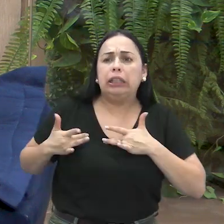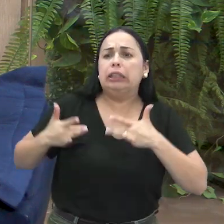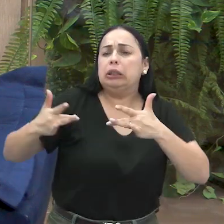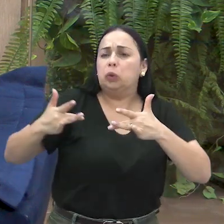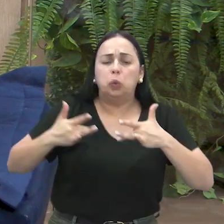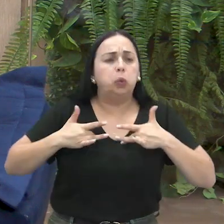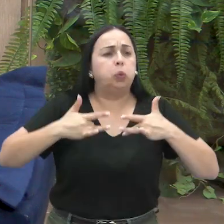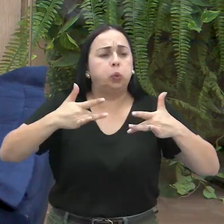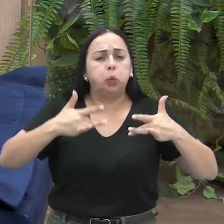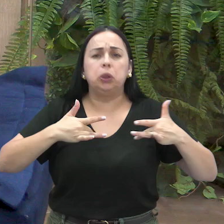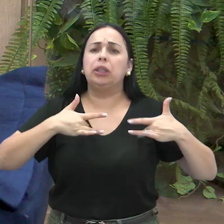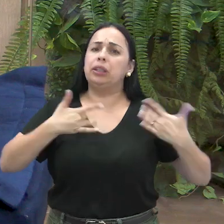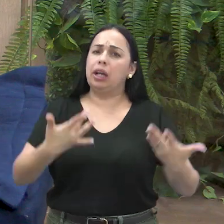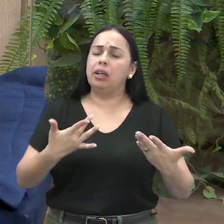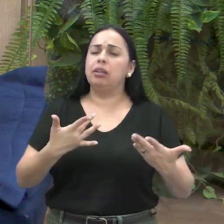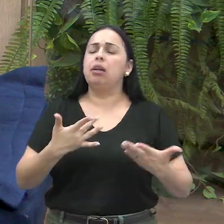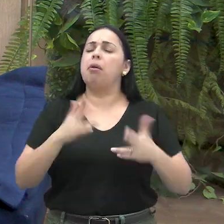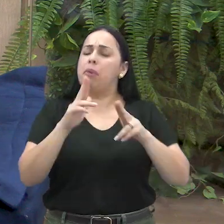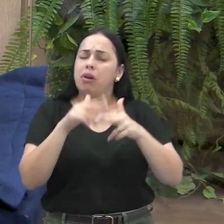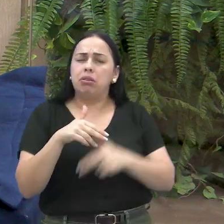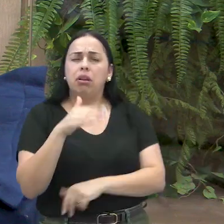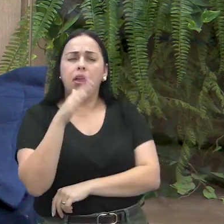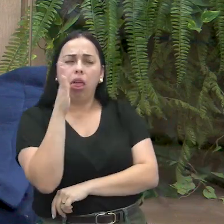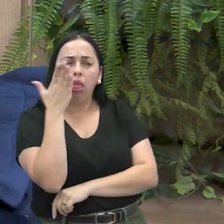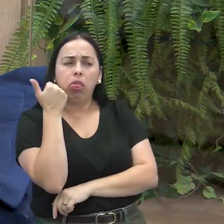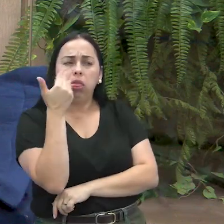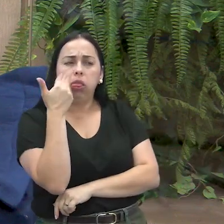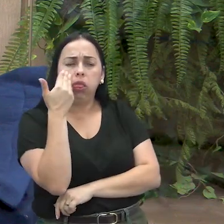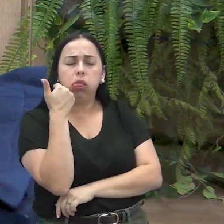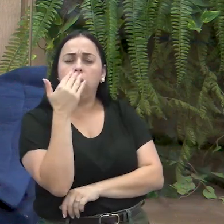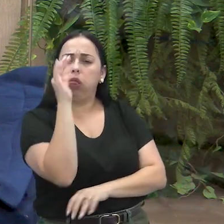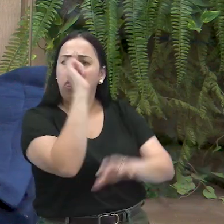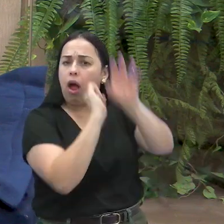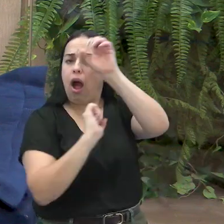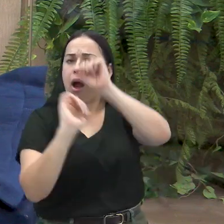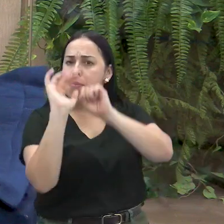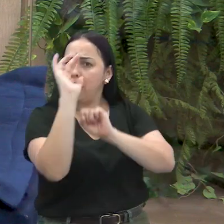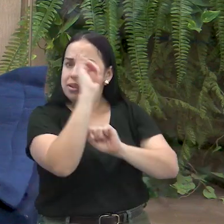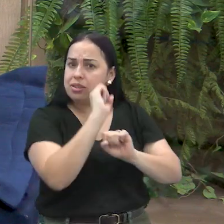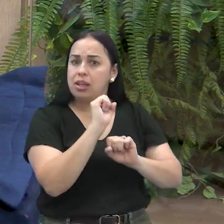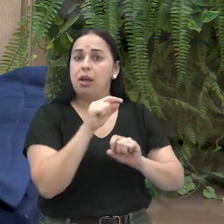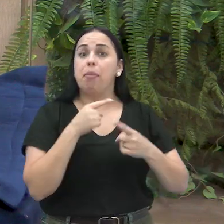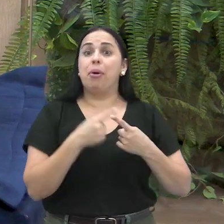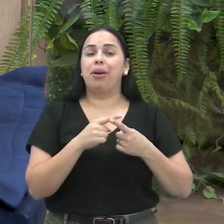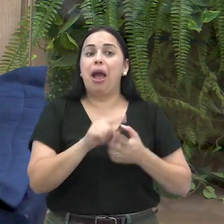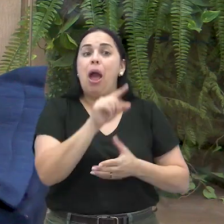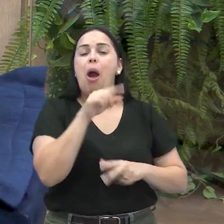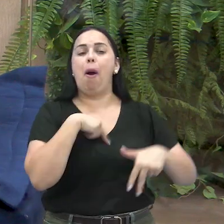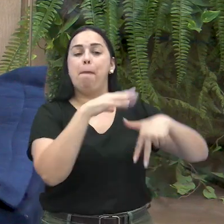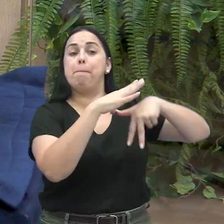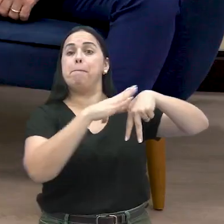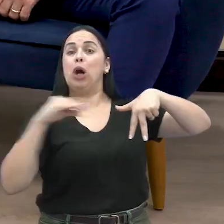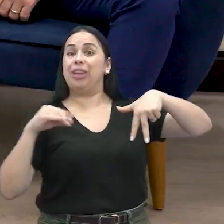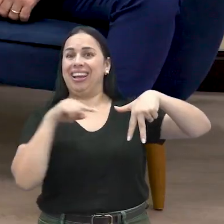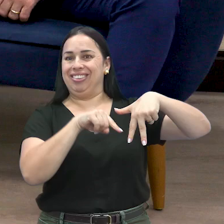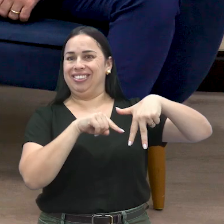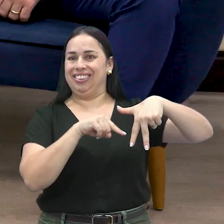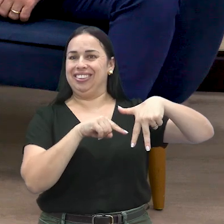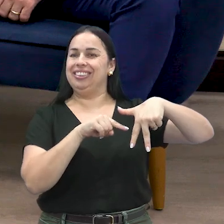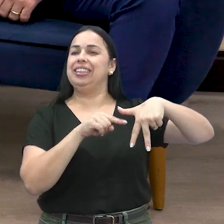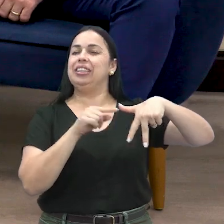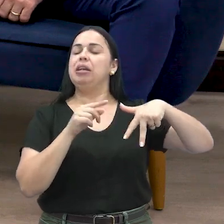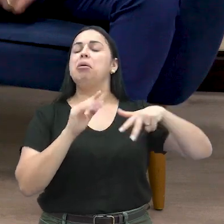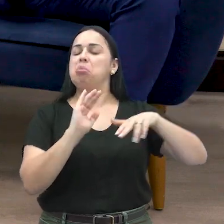várias pessoas, ajudando de várias maneiras. Então, isso você já vai aprendendo, vai crescendo, vai aprendendo, Muito se fala que a educação é